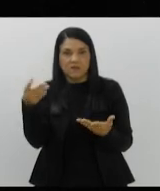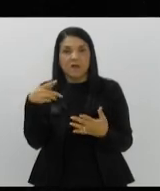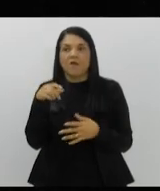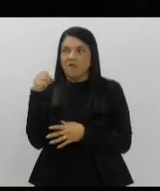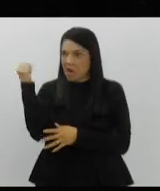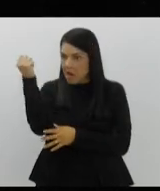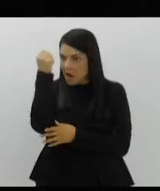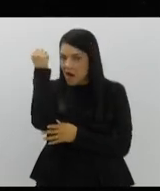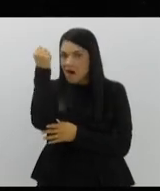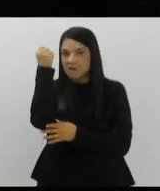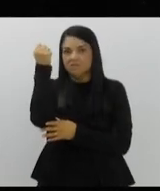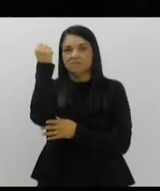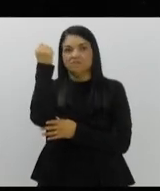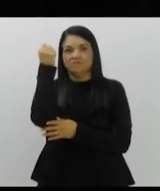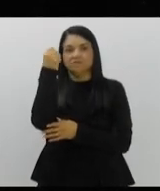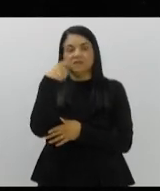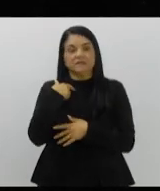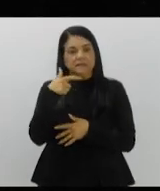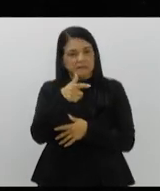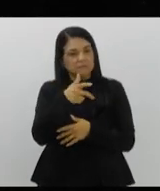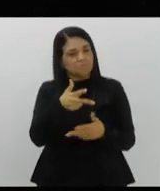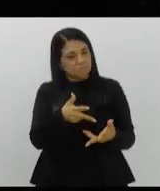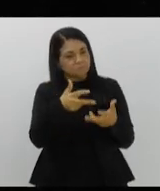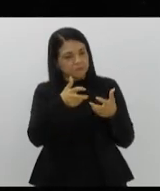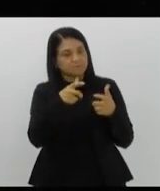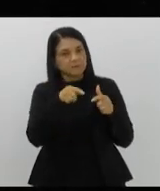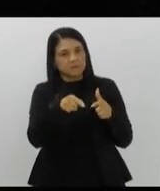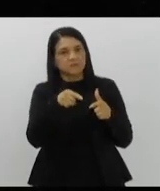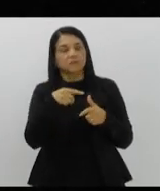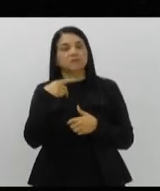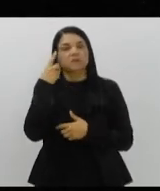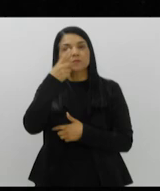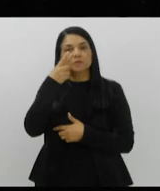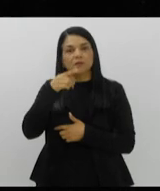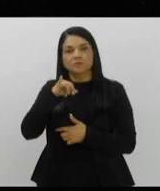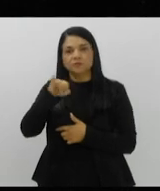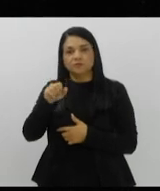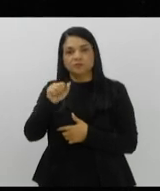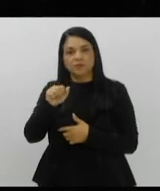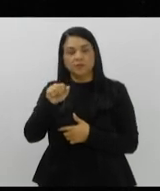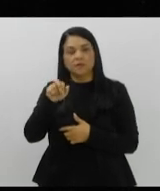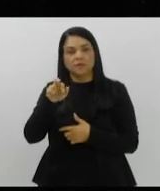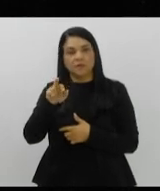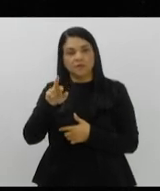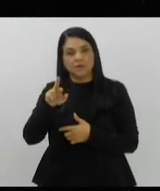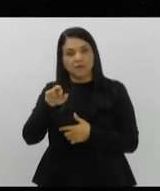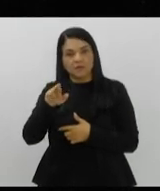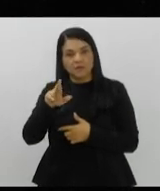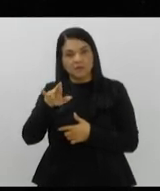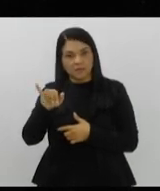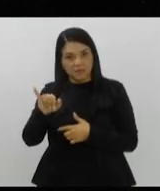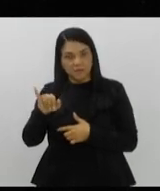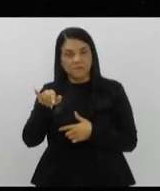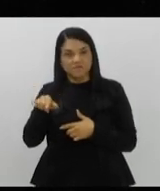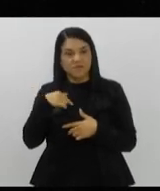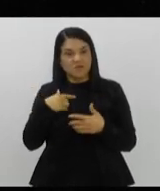ver, deputado Jari, meu companheiro ecossocialista, continua havendo, hoje, no